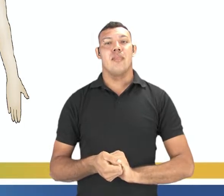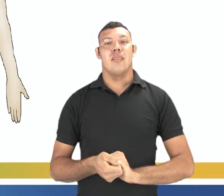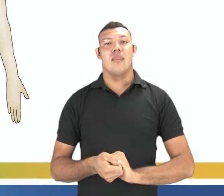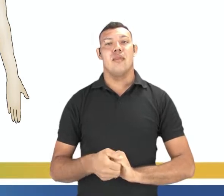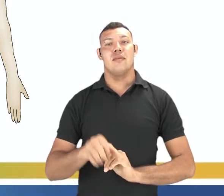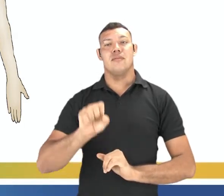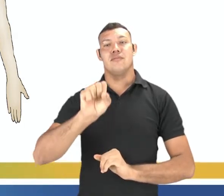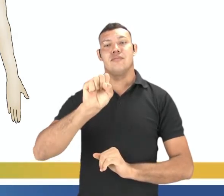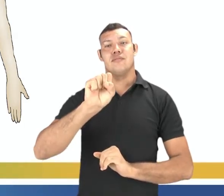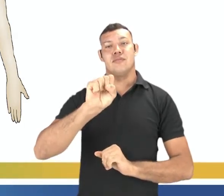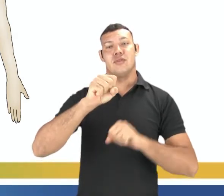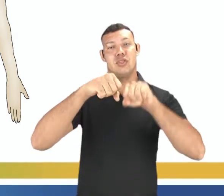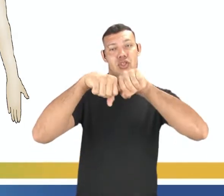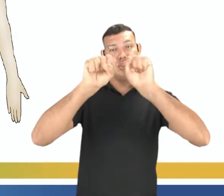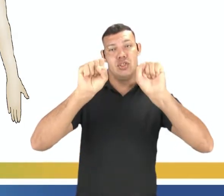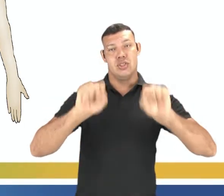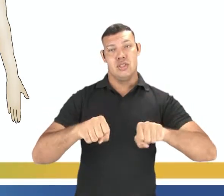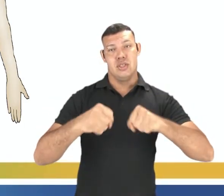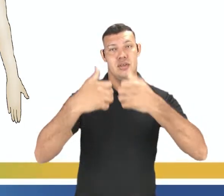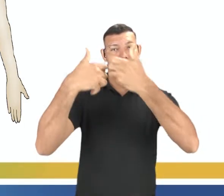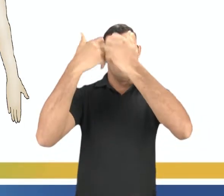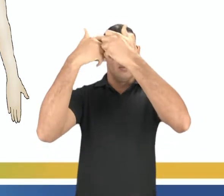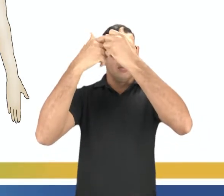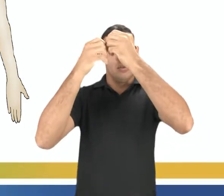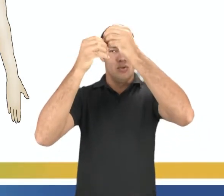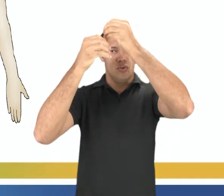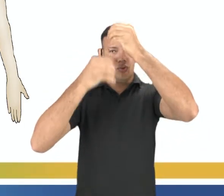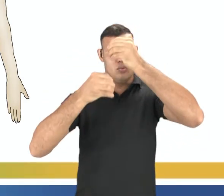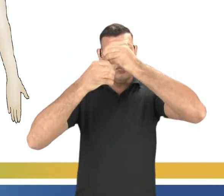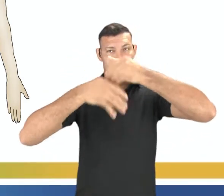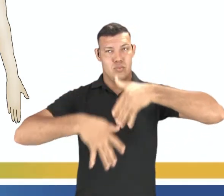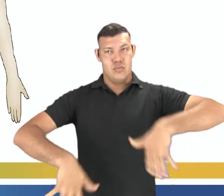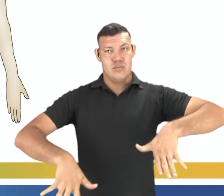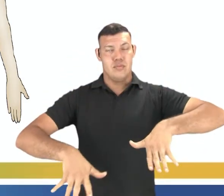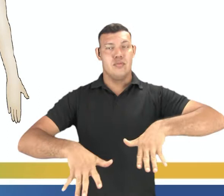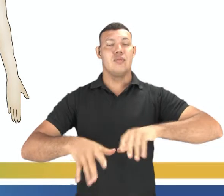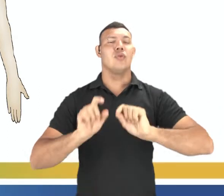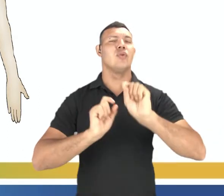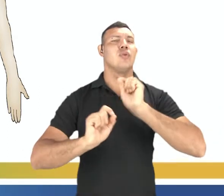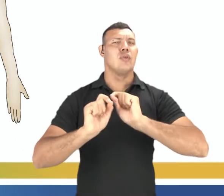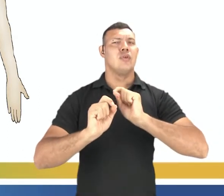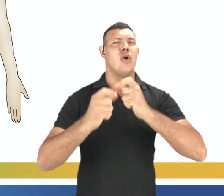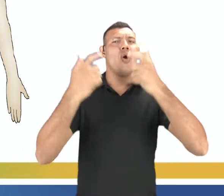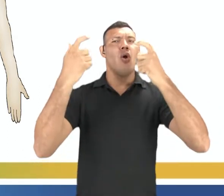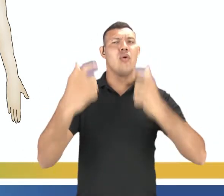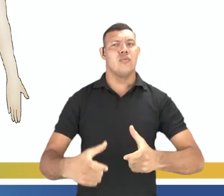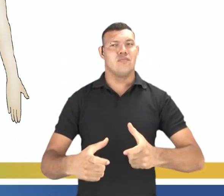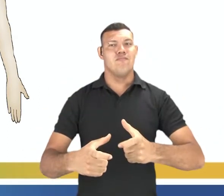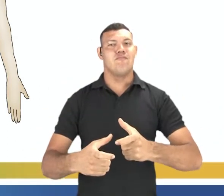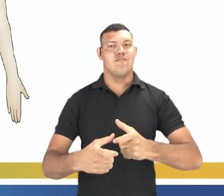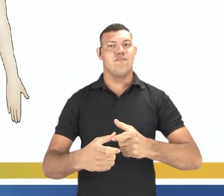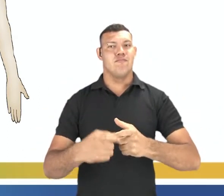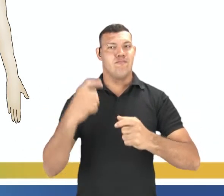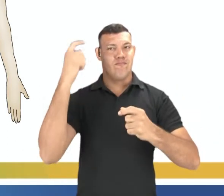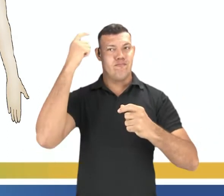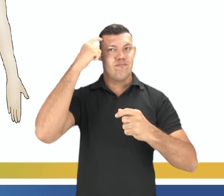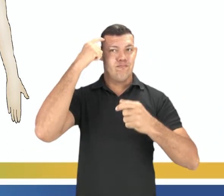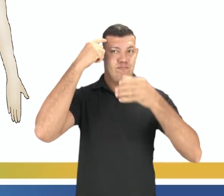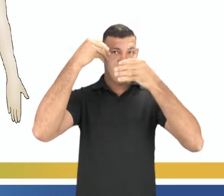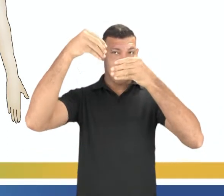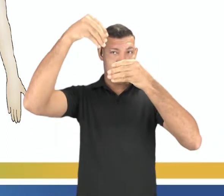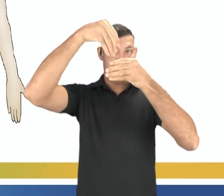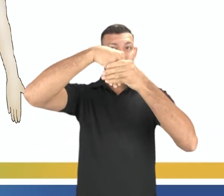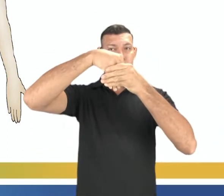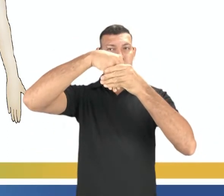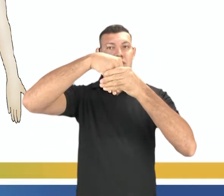central. Vamos detalhar mais. O sistema nervoso central, ele está localizado no interior do crânio, o